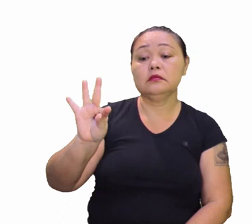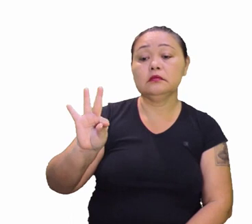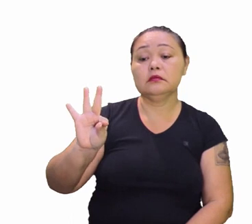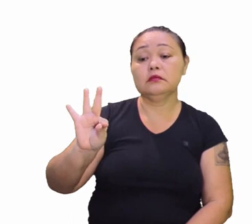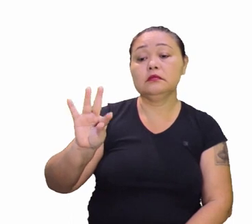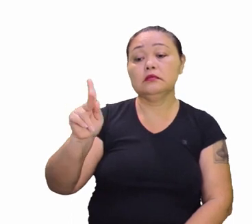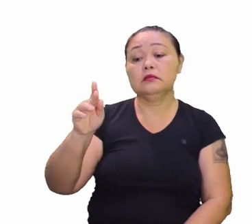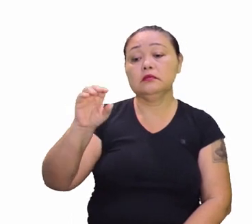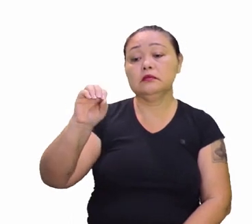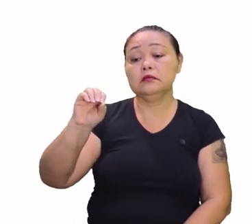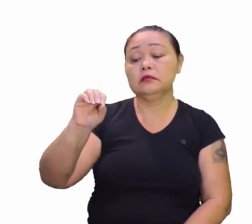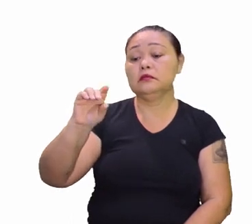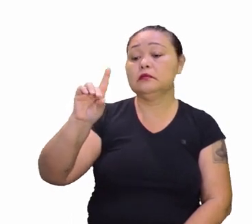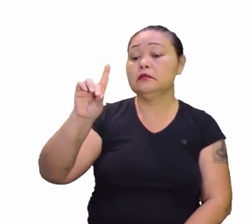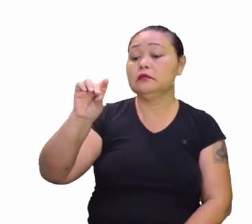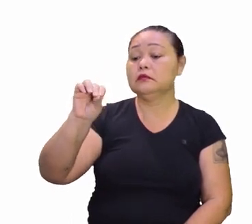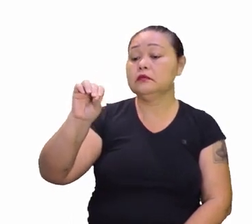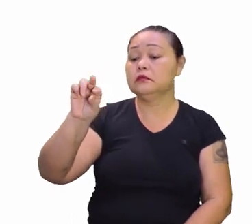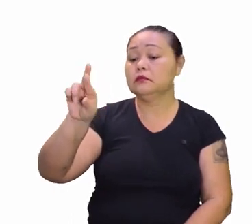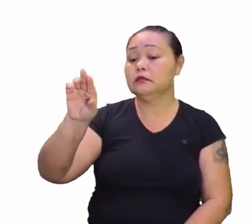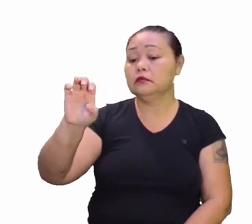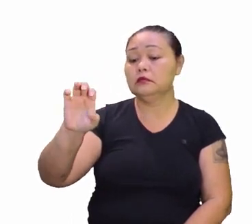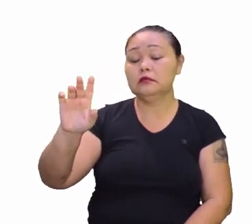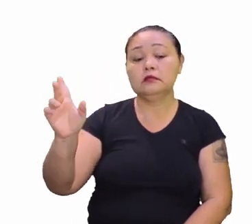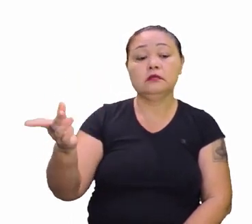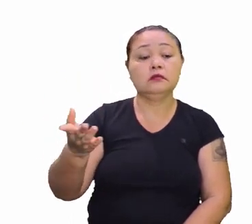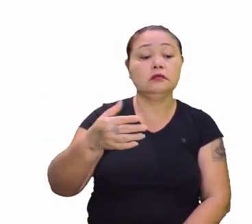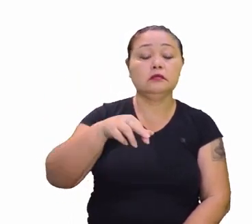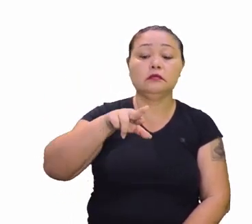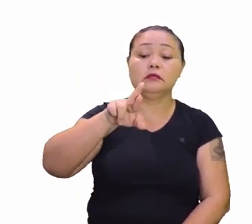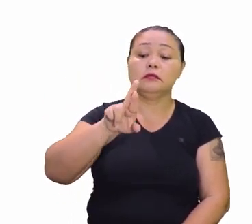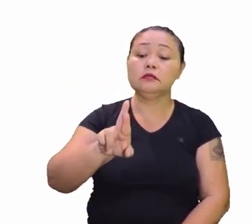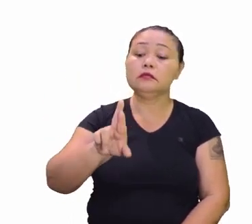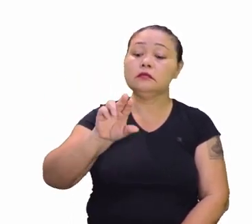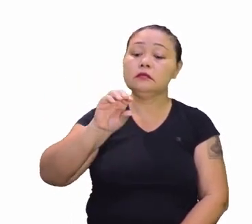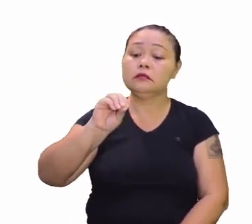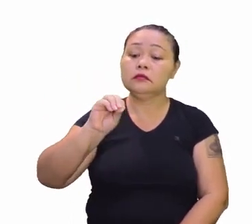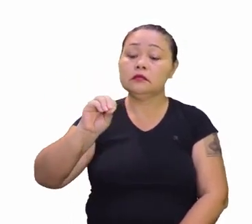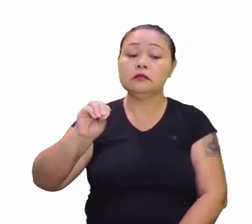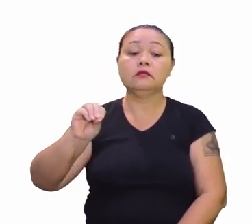chamado Theodore Roosevelt. Ok?